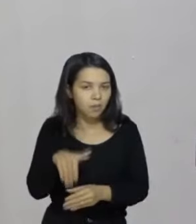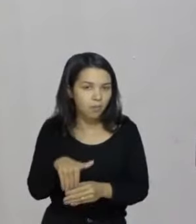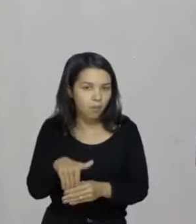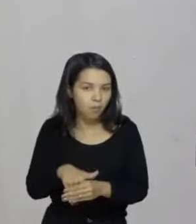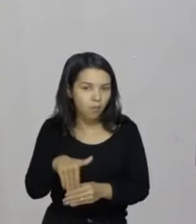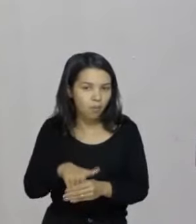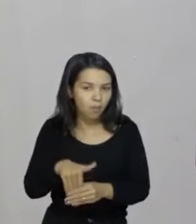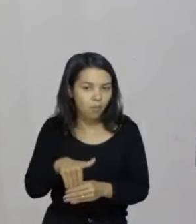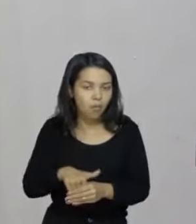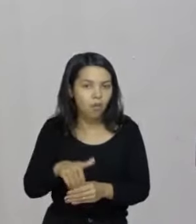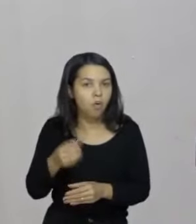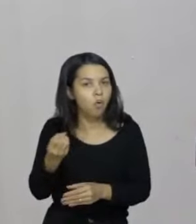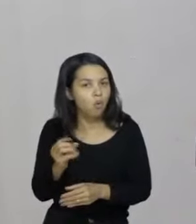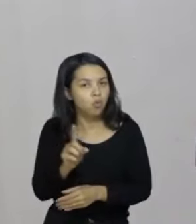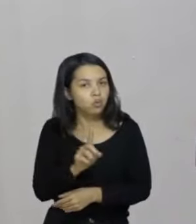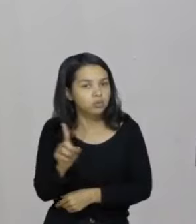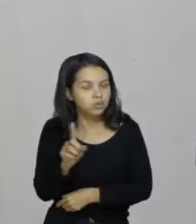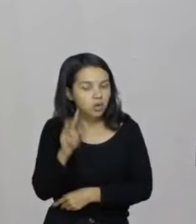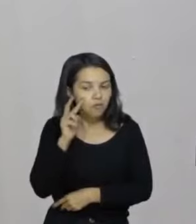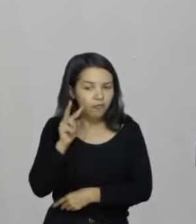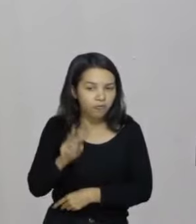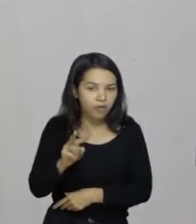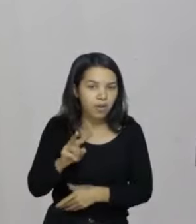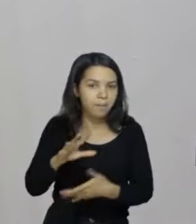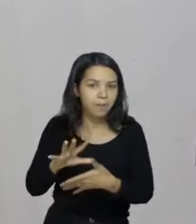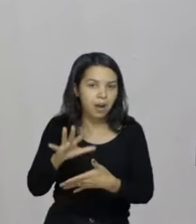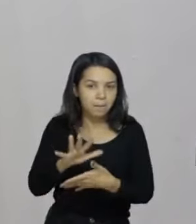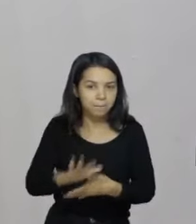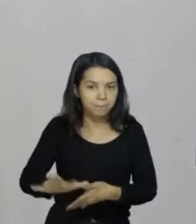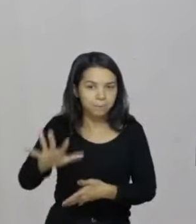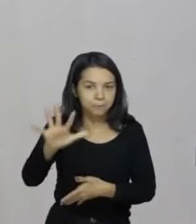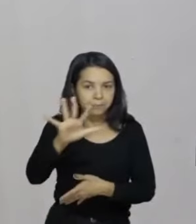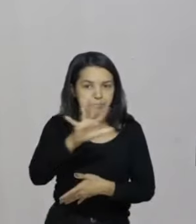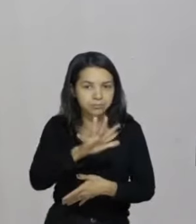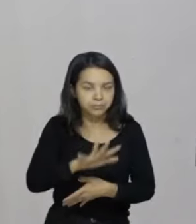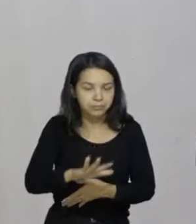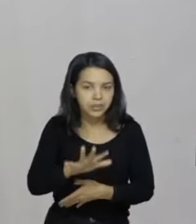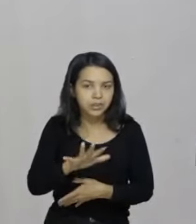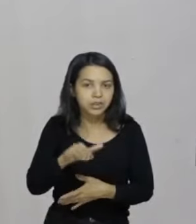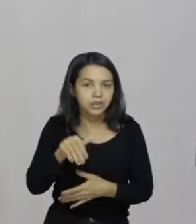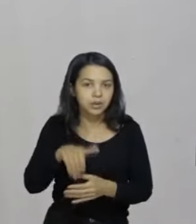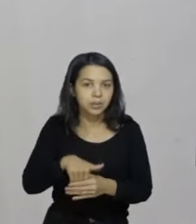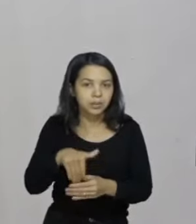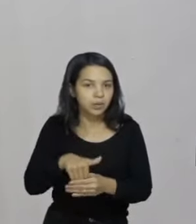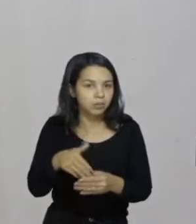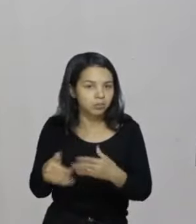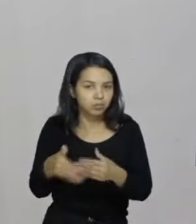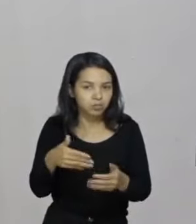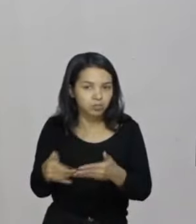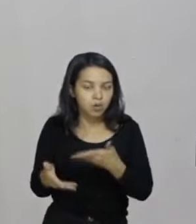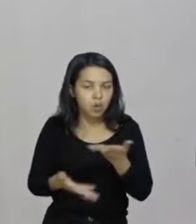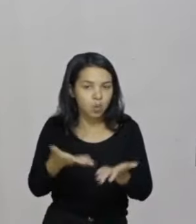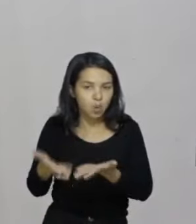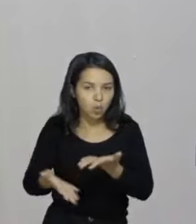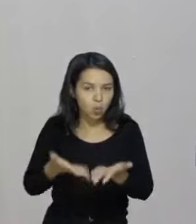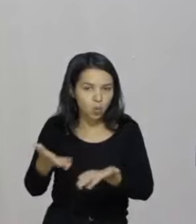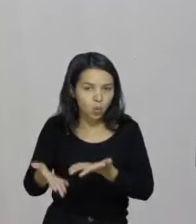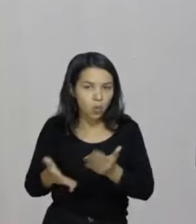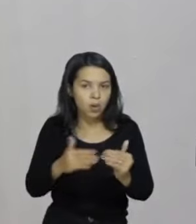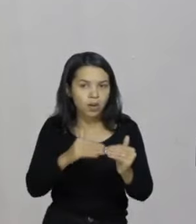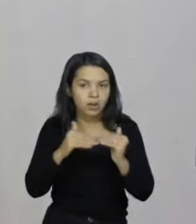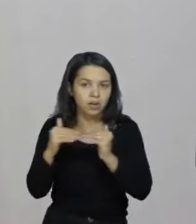sem olhar para geografia das urnas trata todos por igual faz